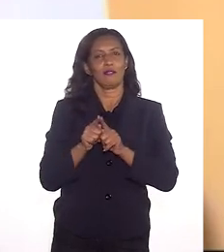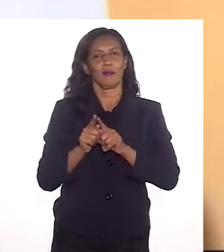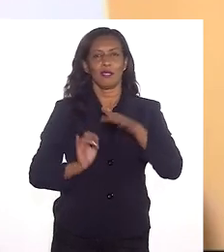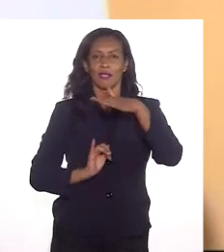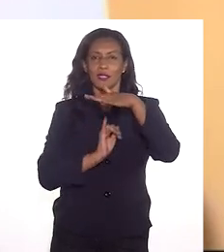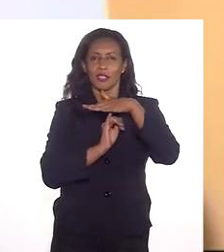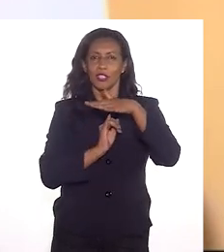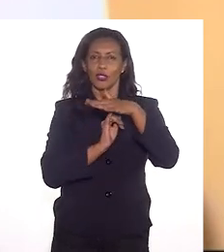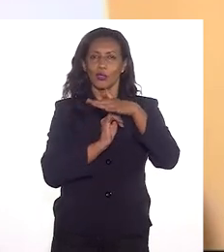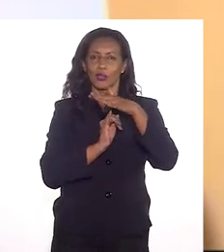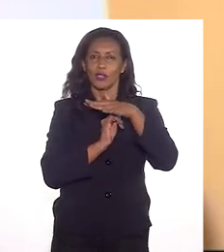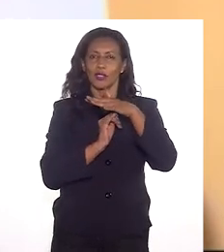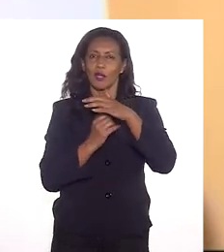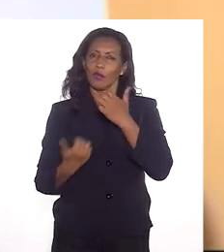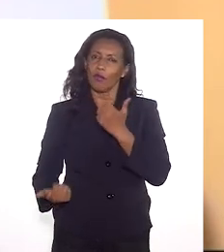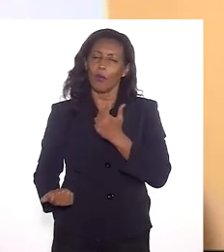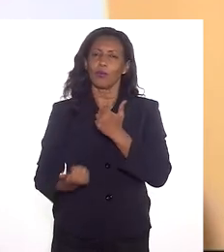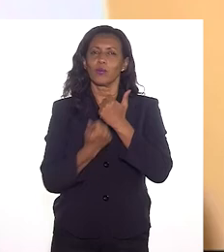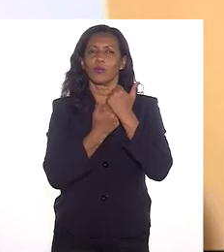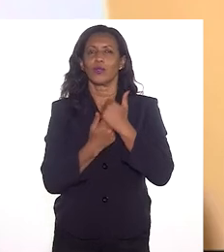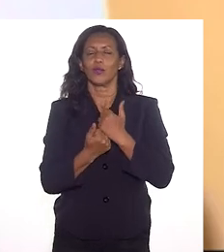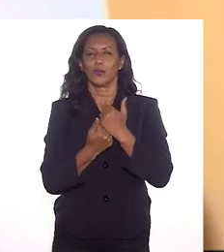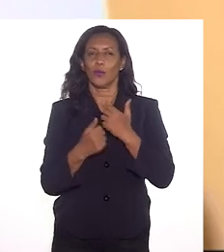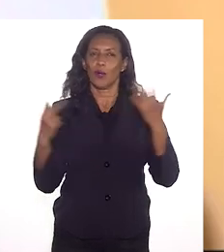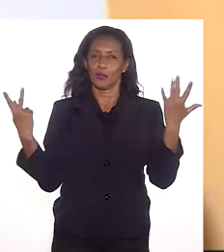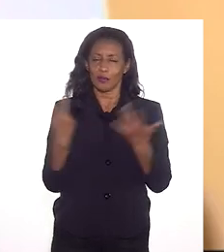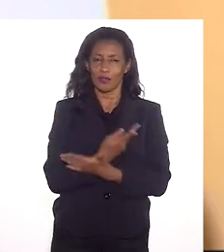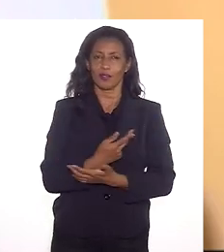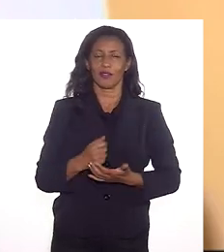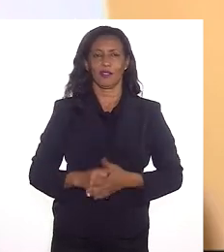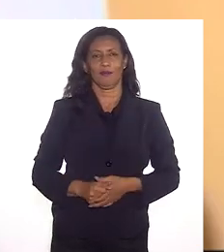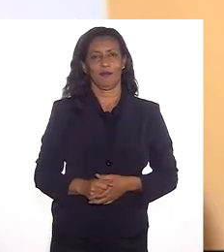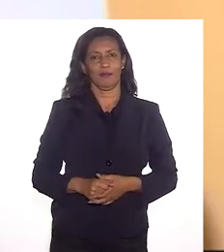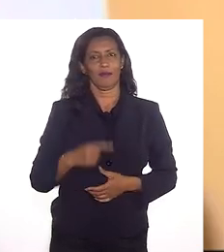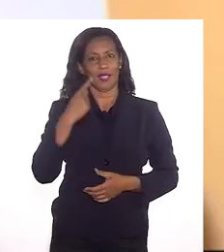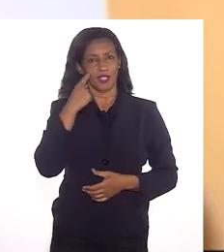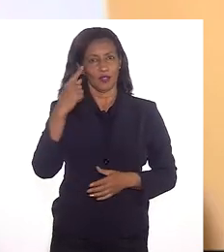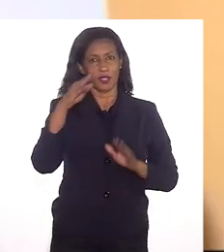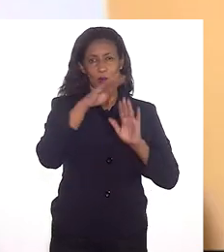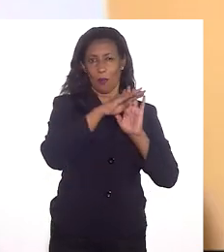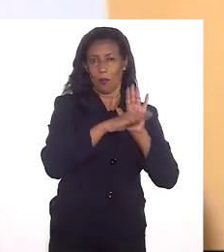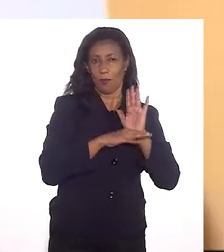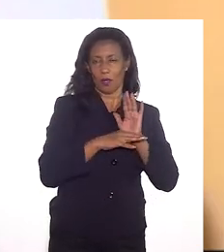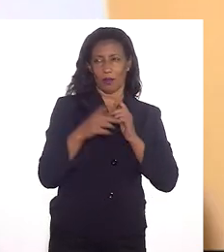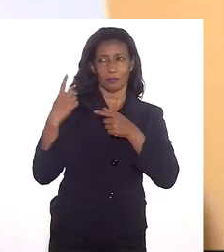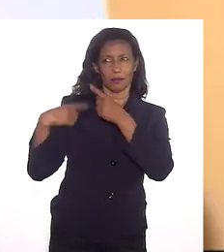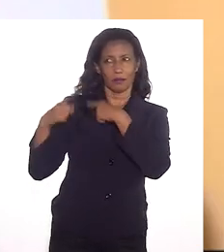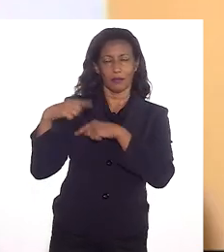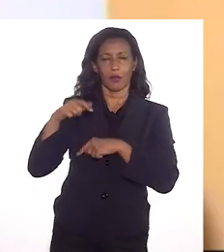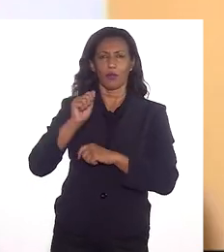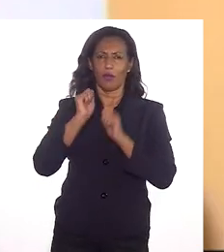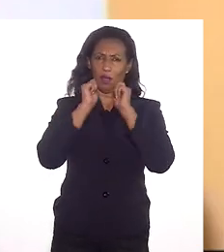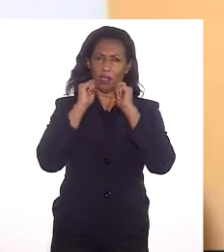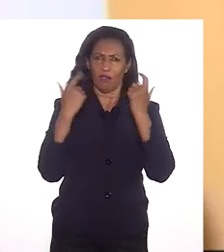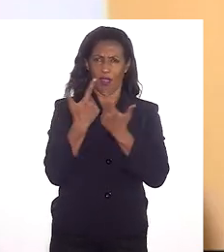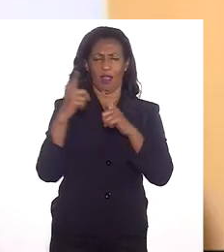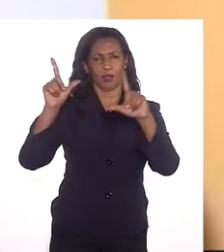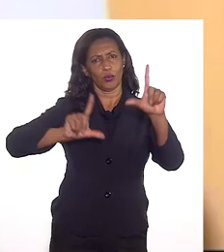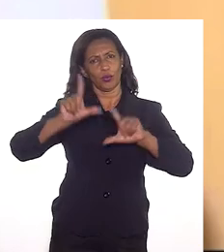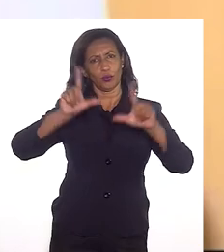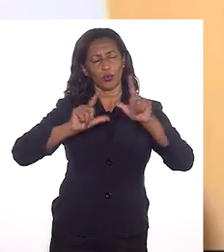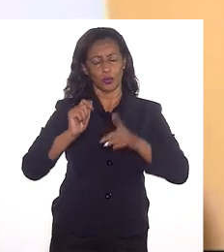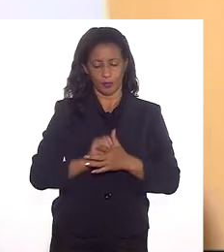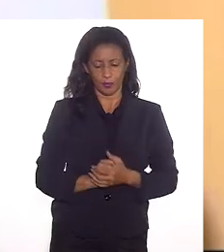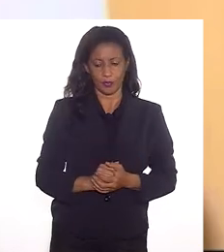grupo de instituições que vão dar suporte também quando esse evento acontecer. E a gente fez um programa recentemente, foi ao ar aqui na TV